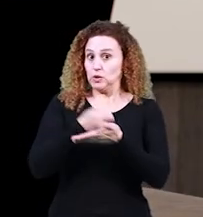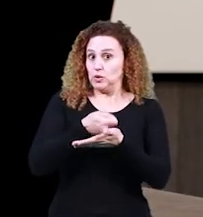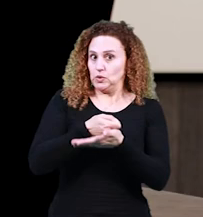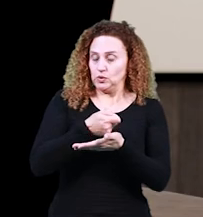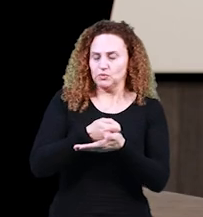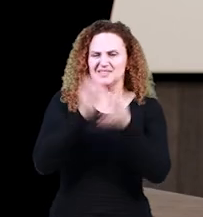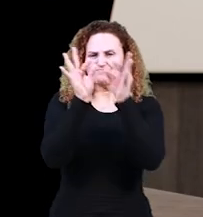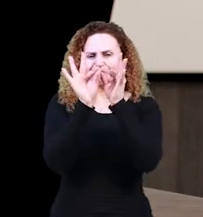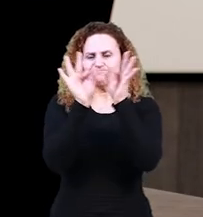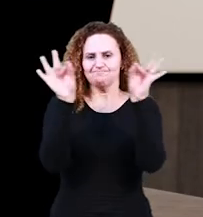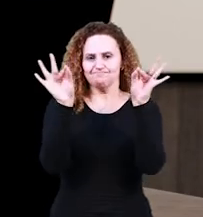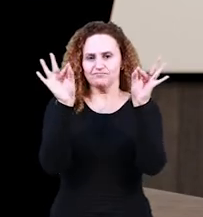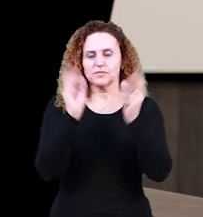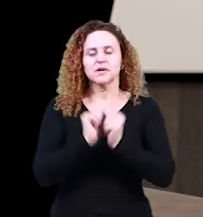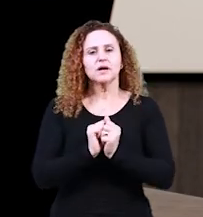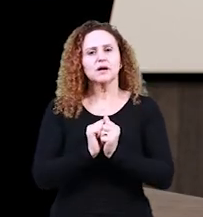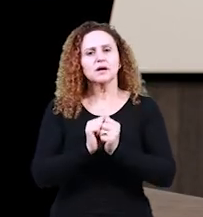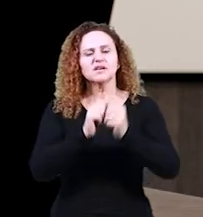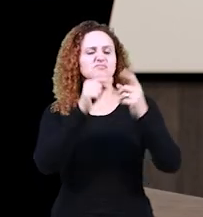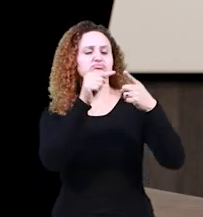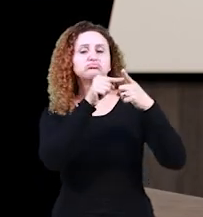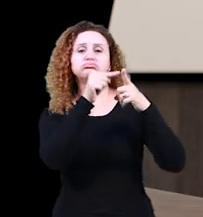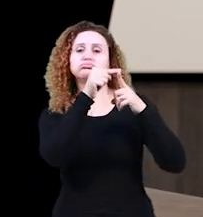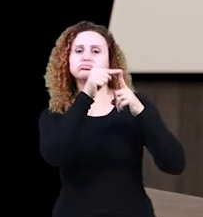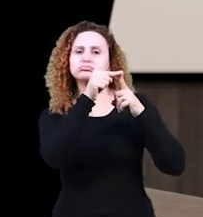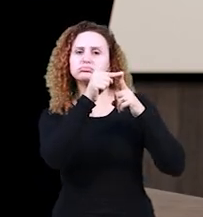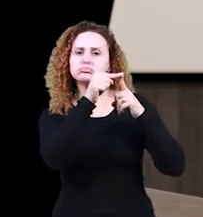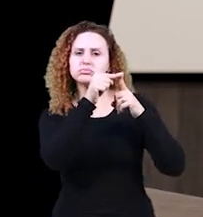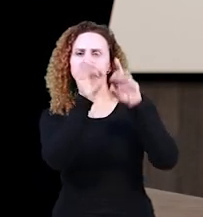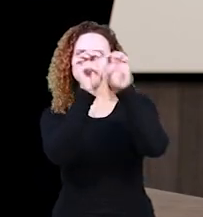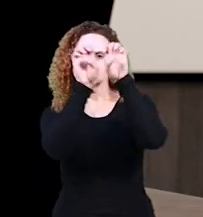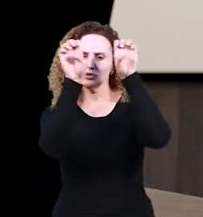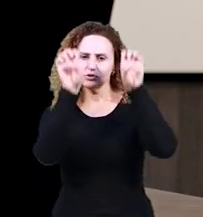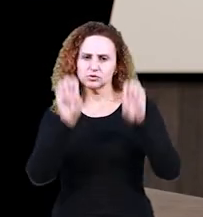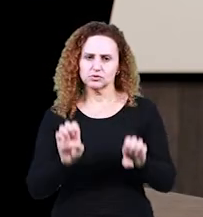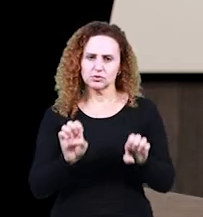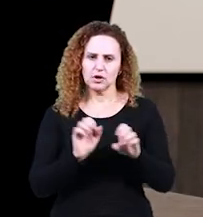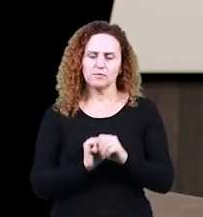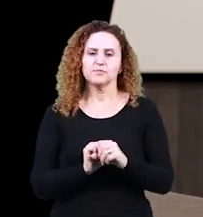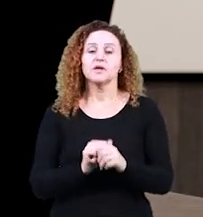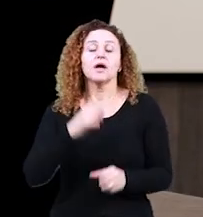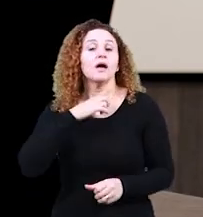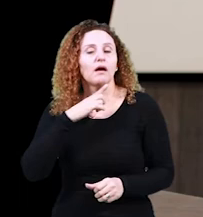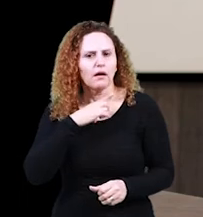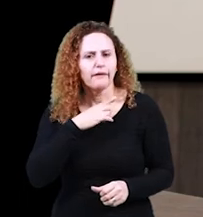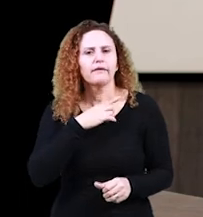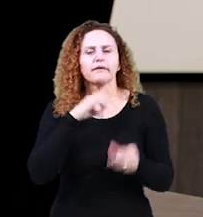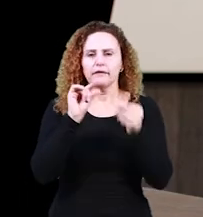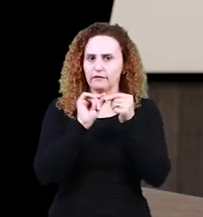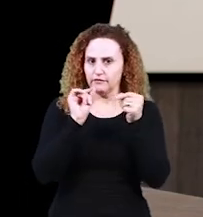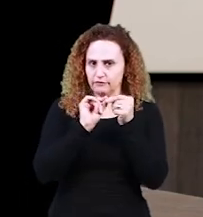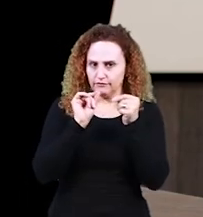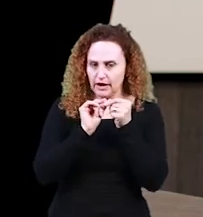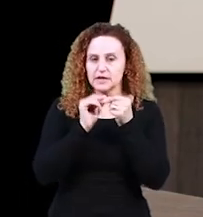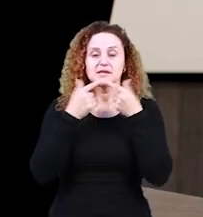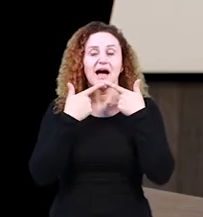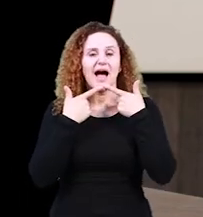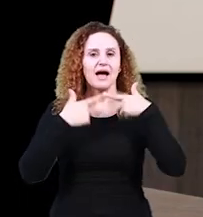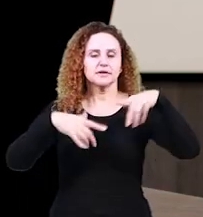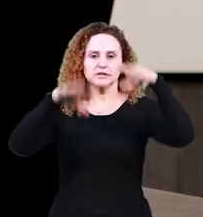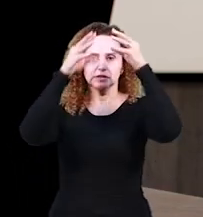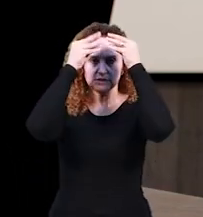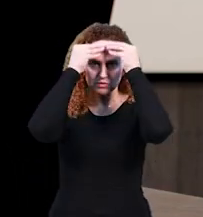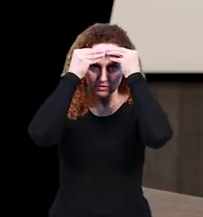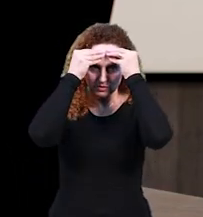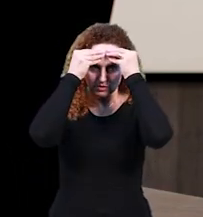né no domínio da frase Então esse é o tipo de estudo estrutural o título do estudo feito pela gramática tradicional ou